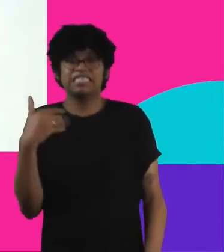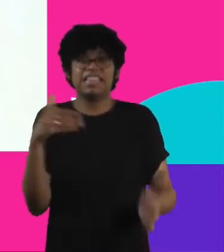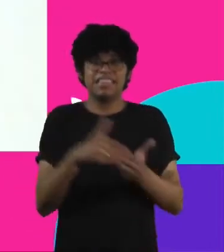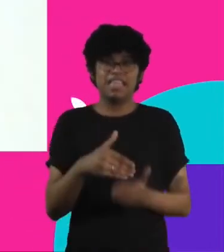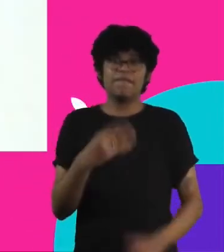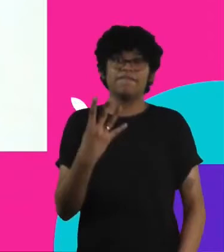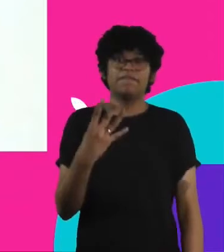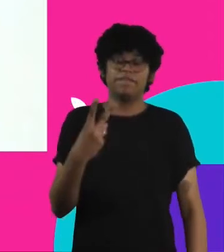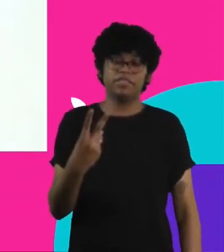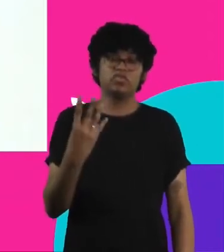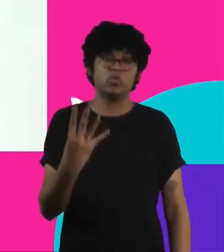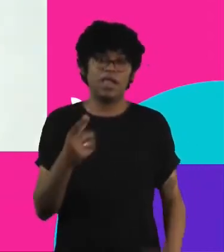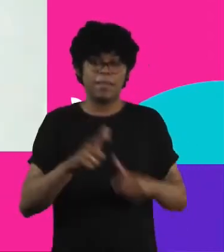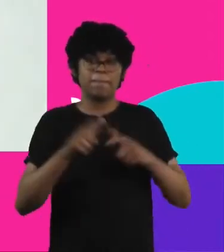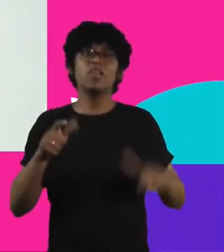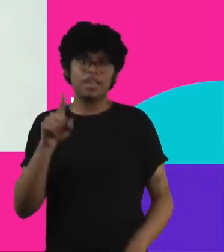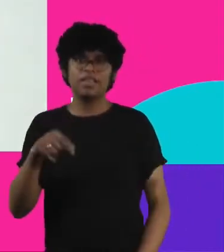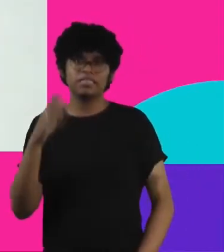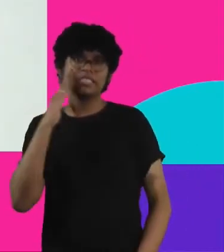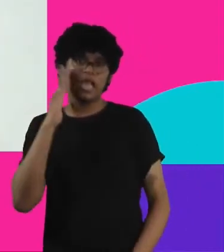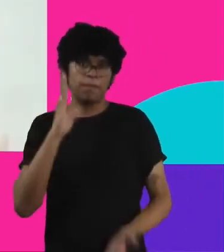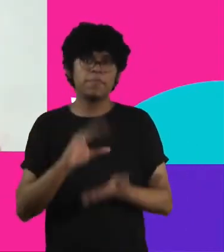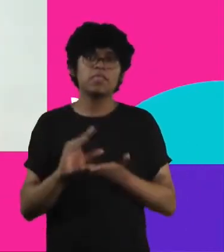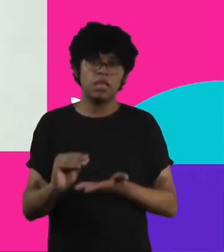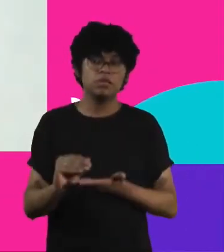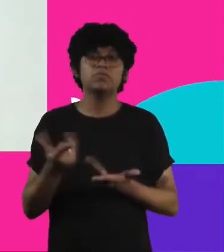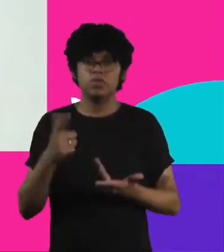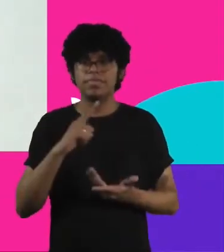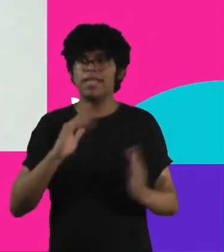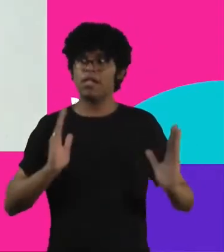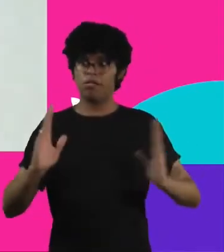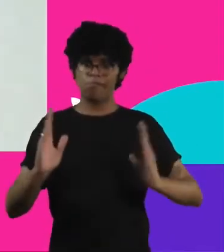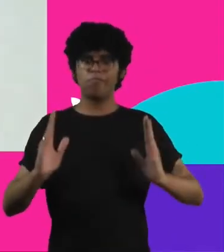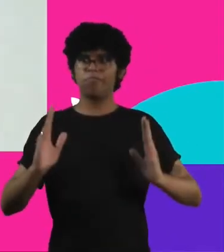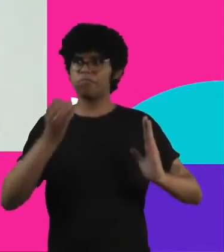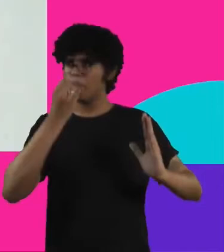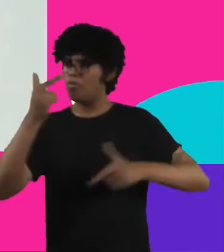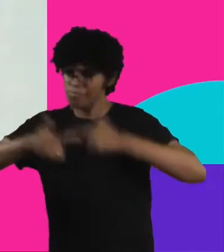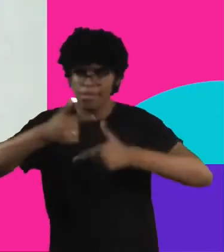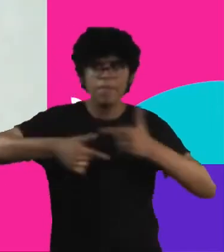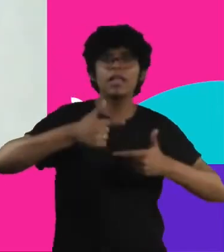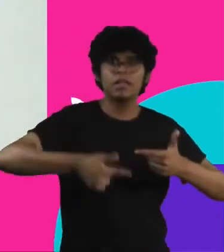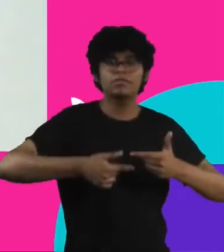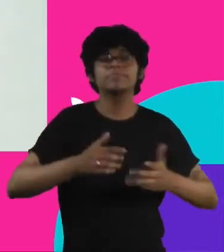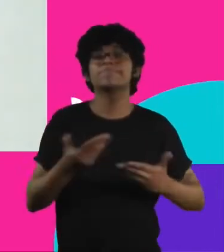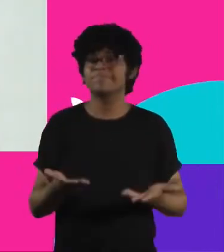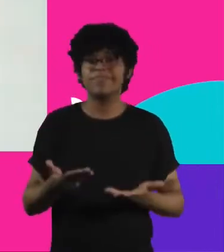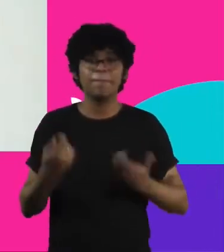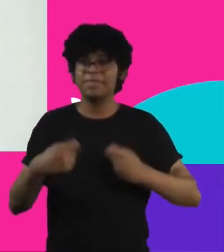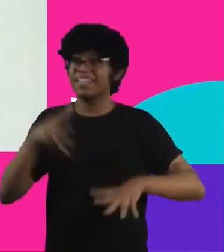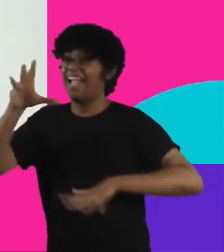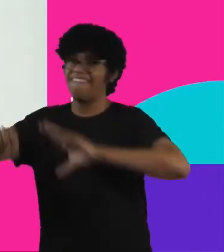tem um espaço aí enorme para trabalhar nesse nosso Brasil desigual, e a gente tem que começar a atacar